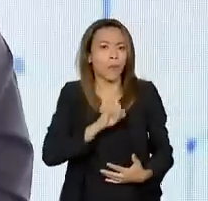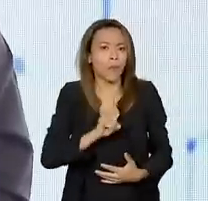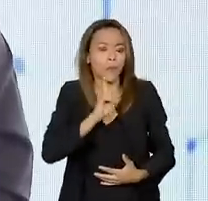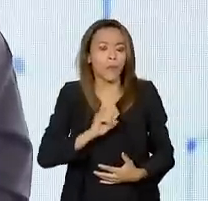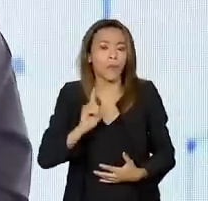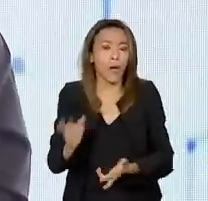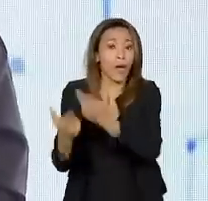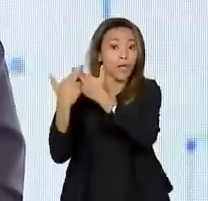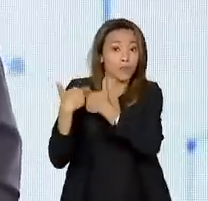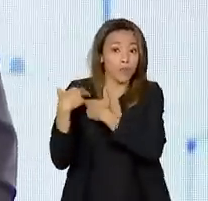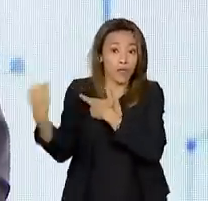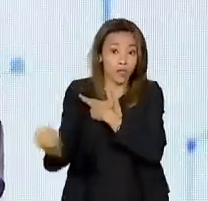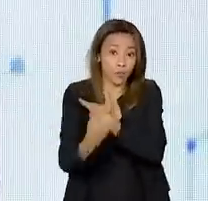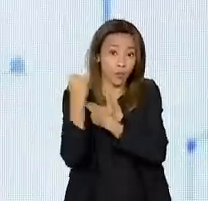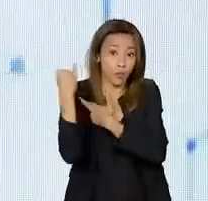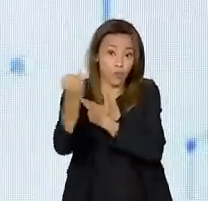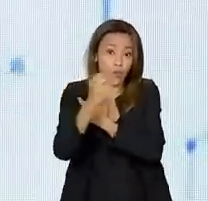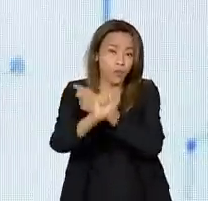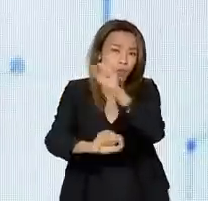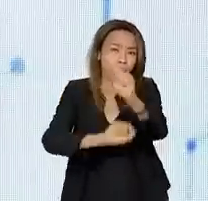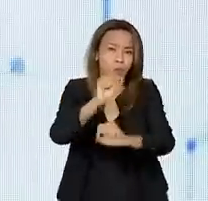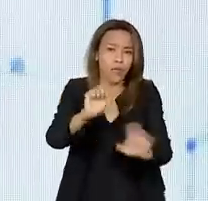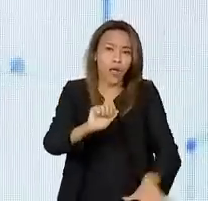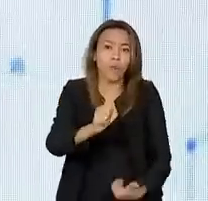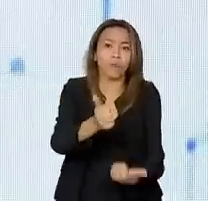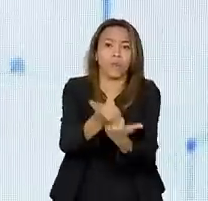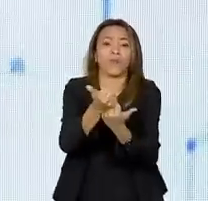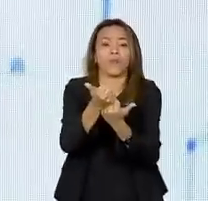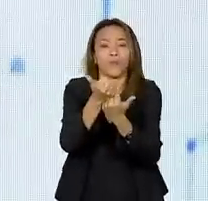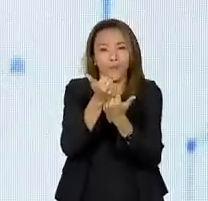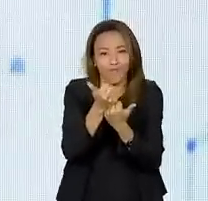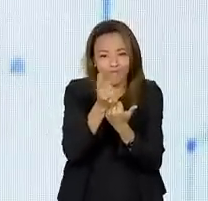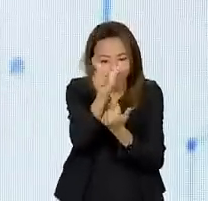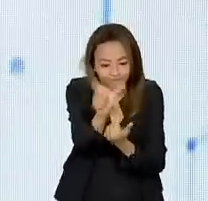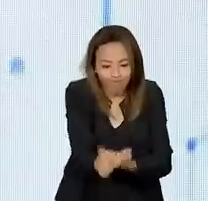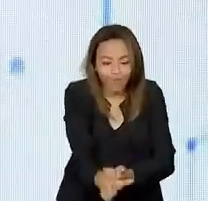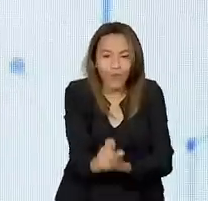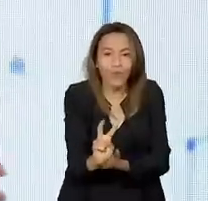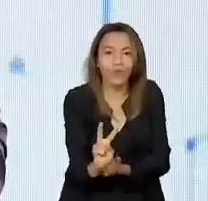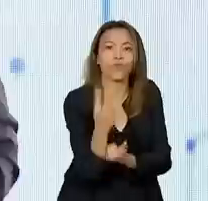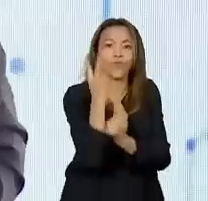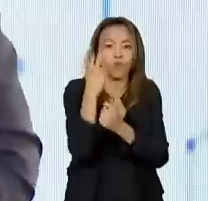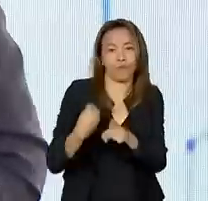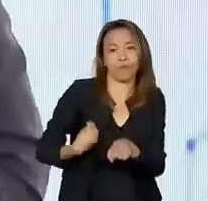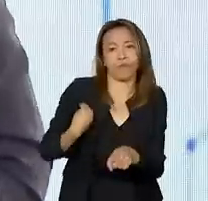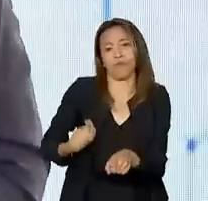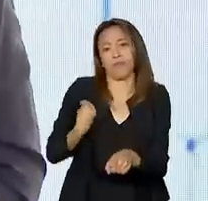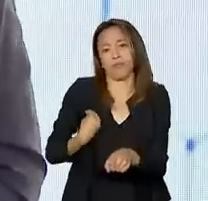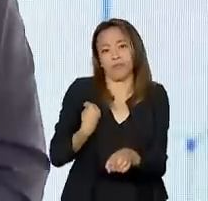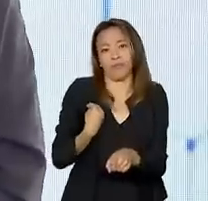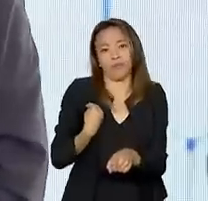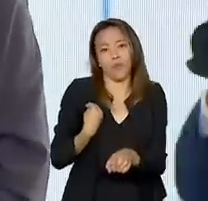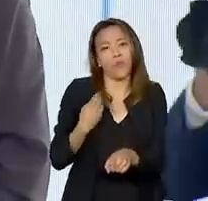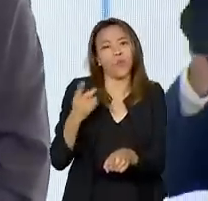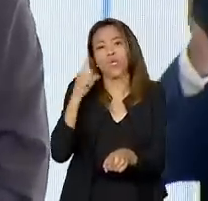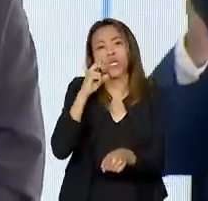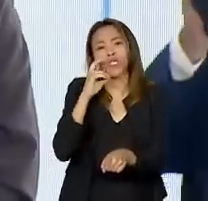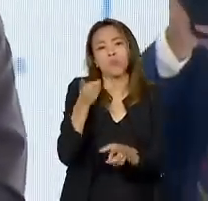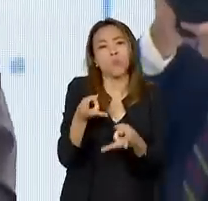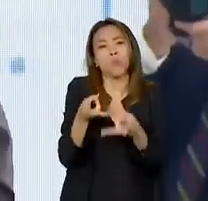importantíssima, que é dar suporte à vida, o que a gente não assistiu no último